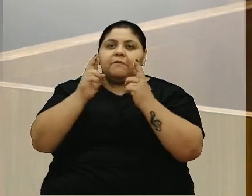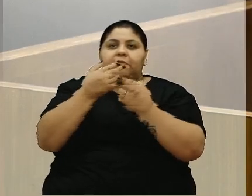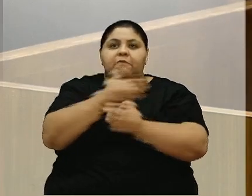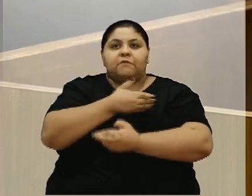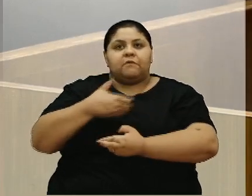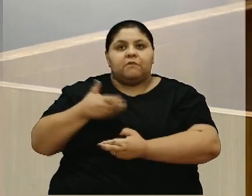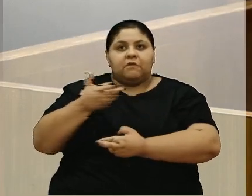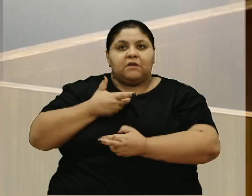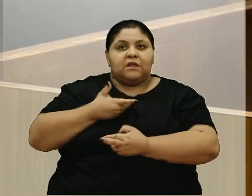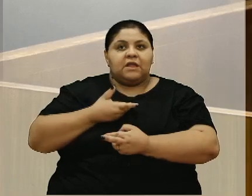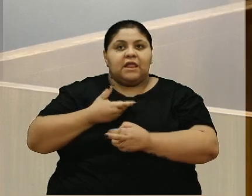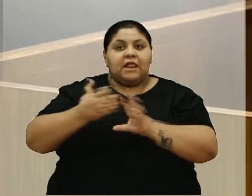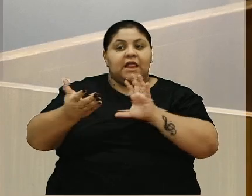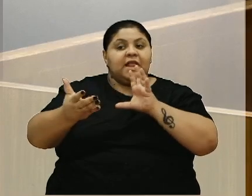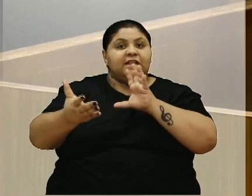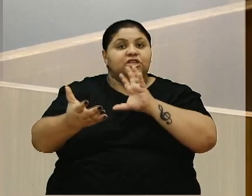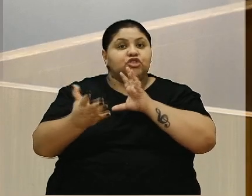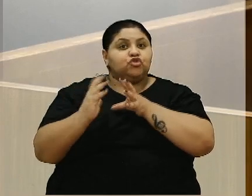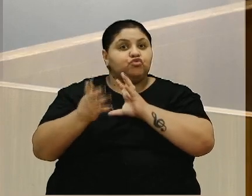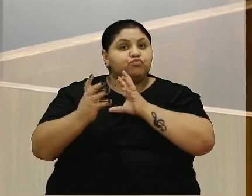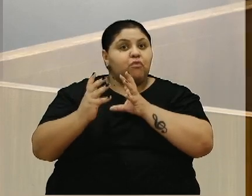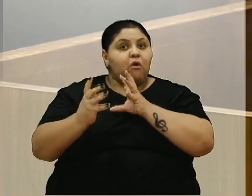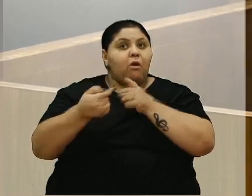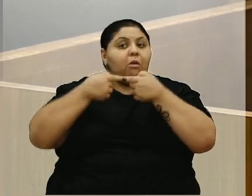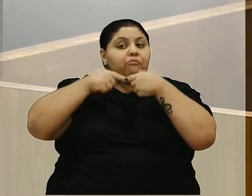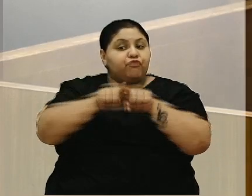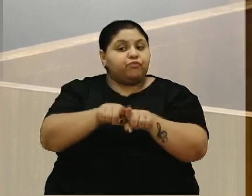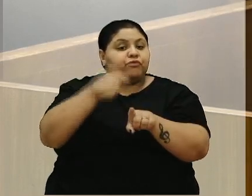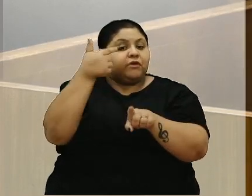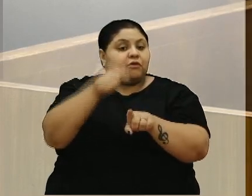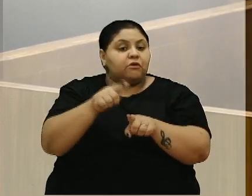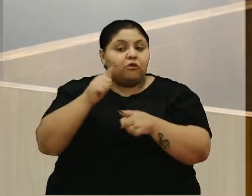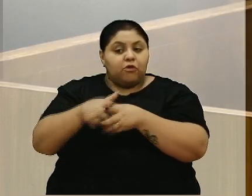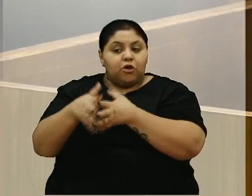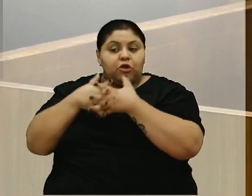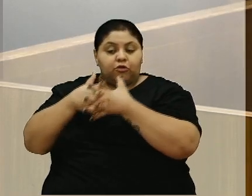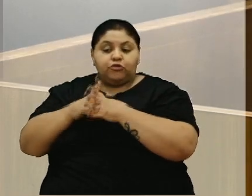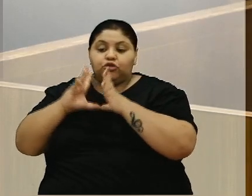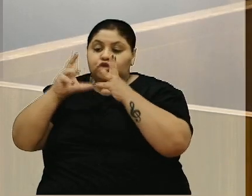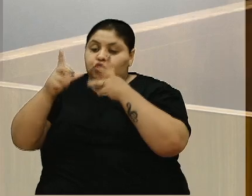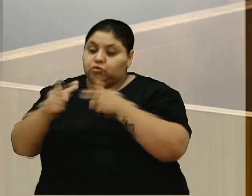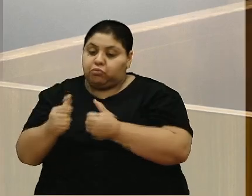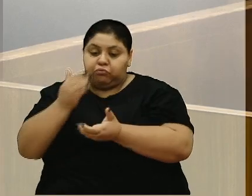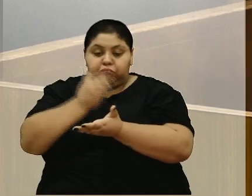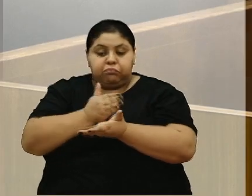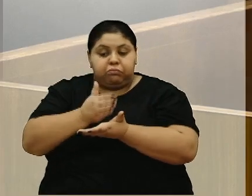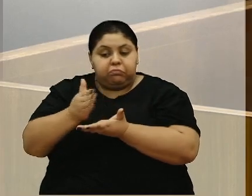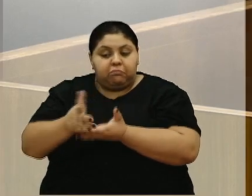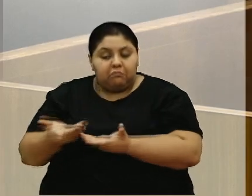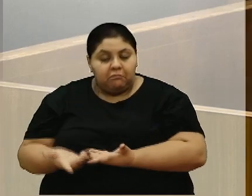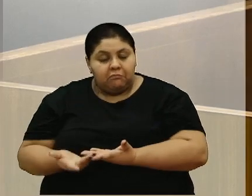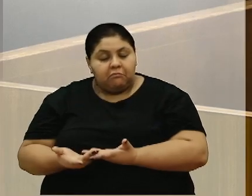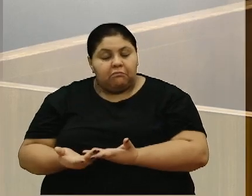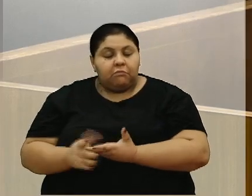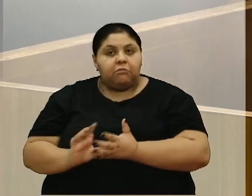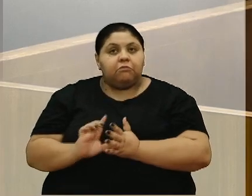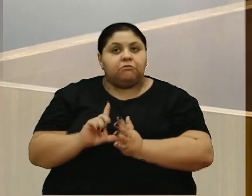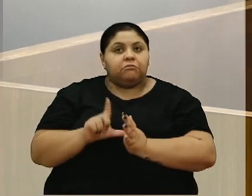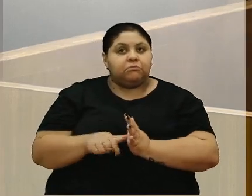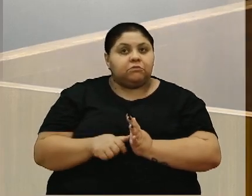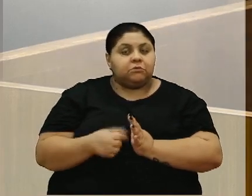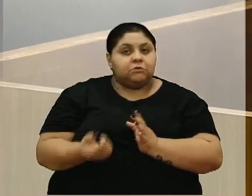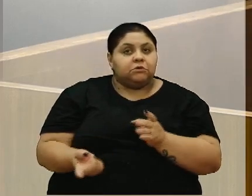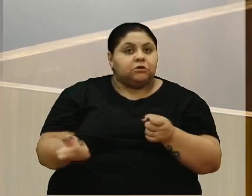querer disputar um cabo de guerra novamente. Porque isso aí vai confundir todo o processo e daqui a pouco nós vamos